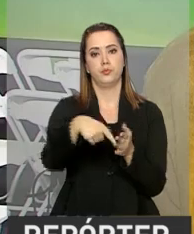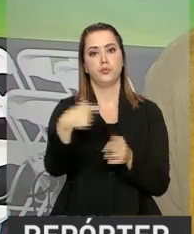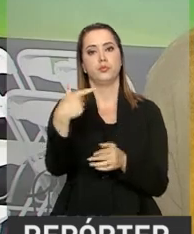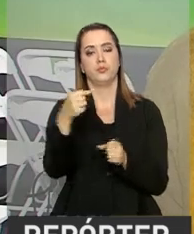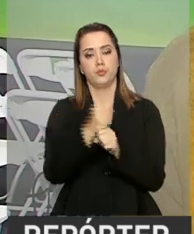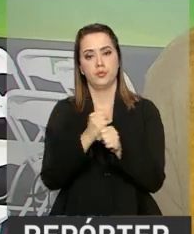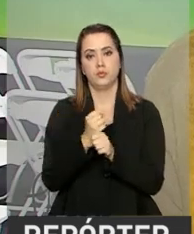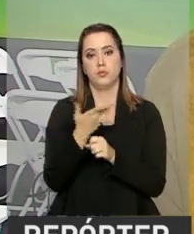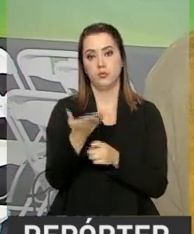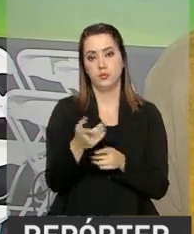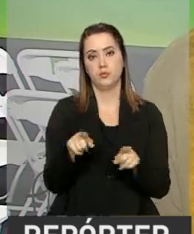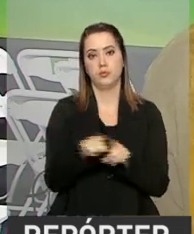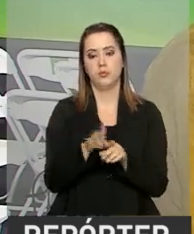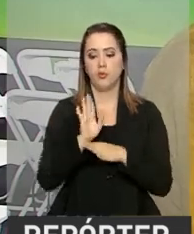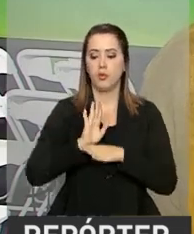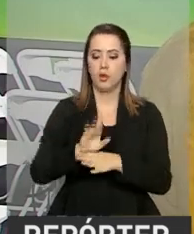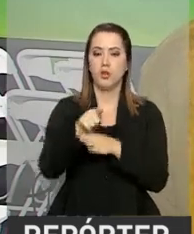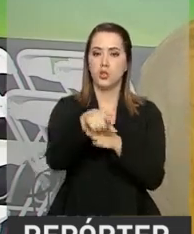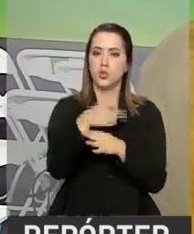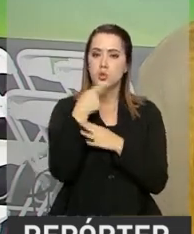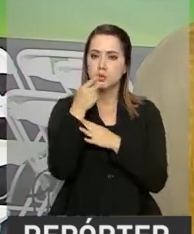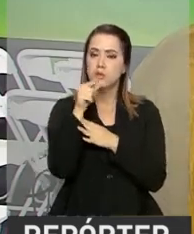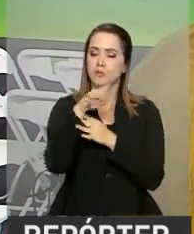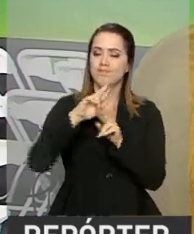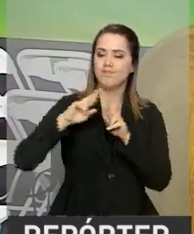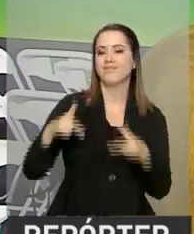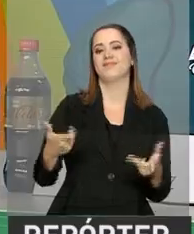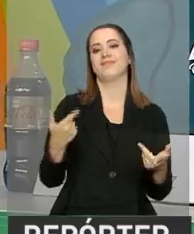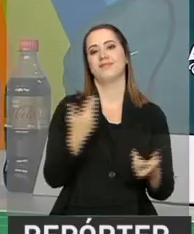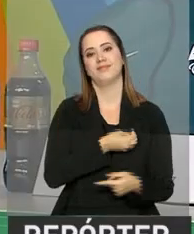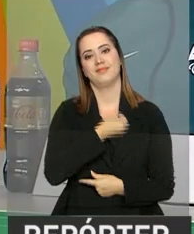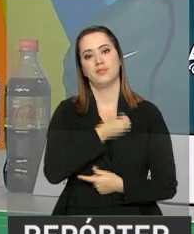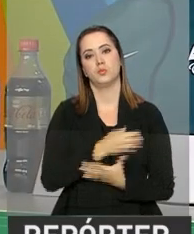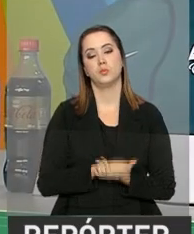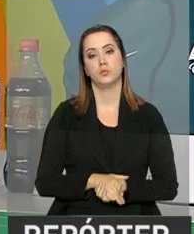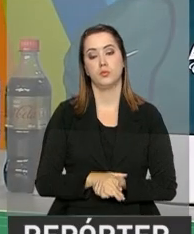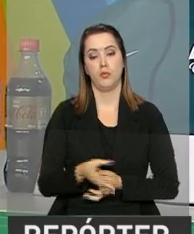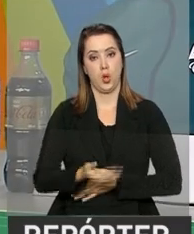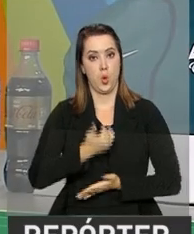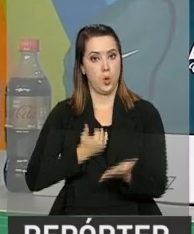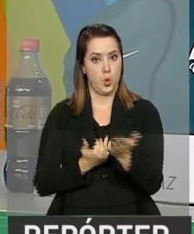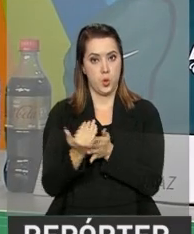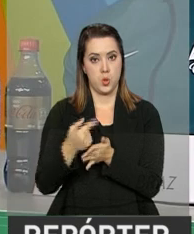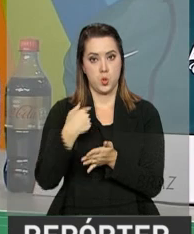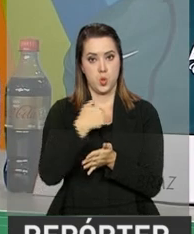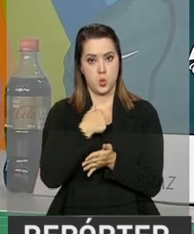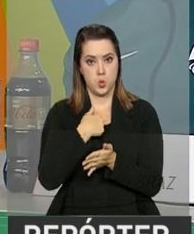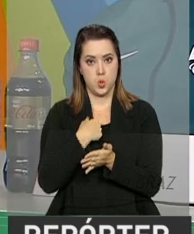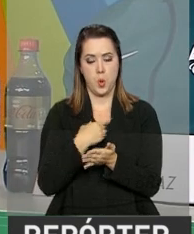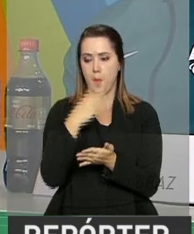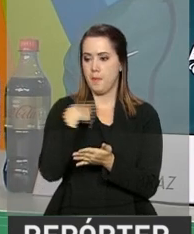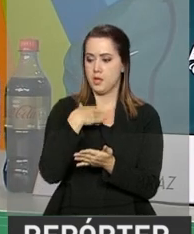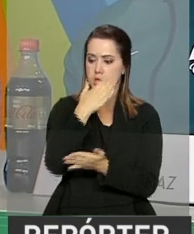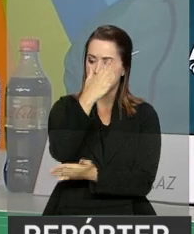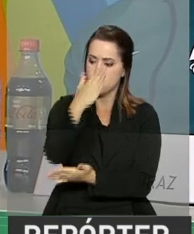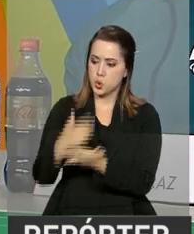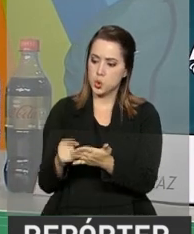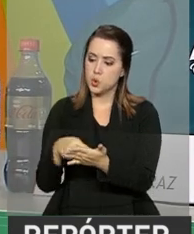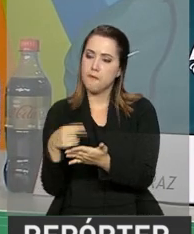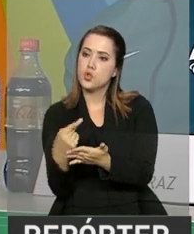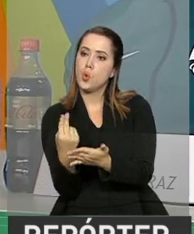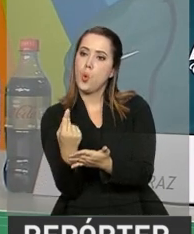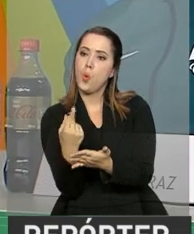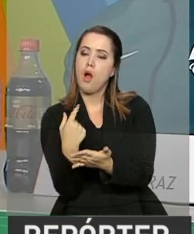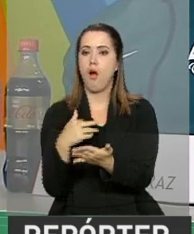2016 auxílio que segundo ele fez a diferença no começo da minha carreira eu cheguei a repartir o mesmo material com a minha irmã